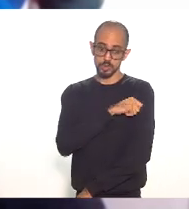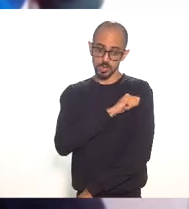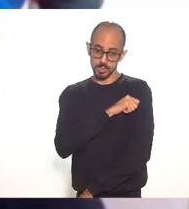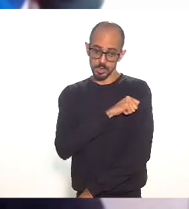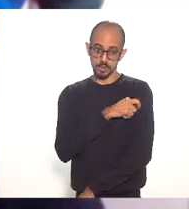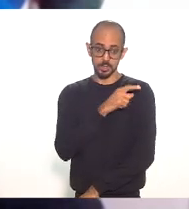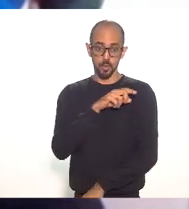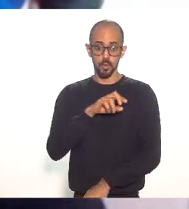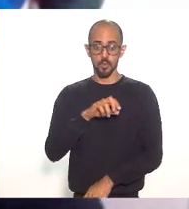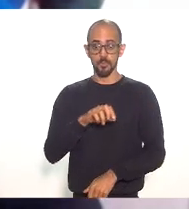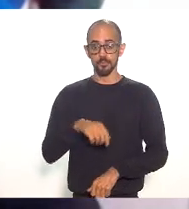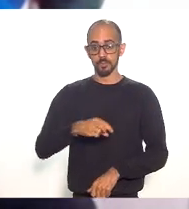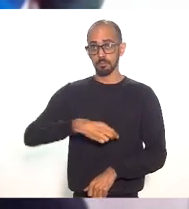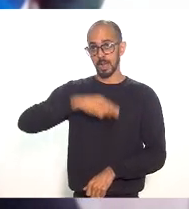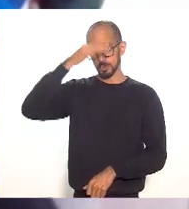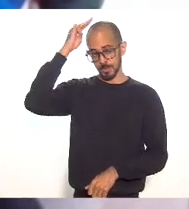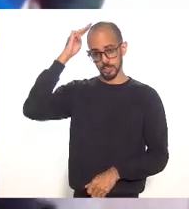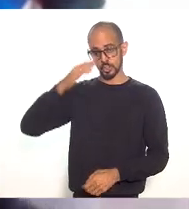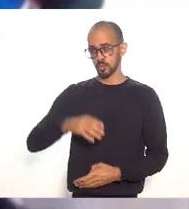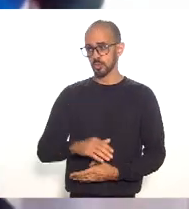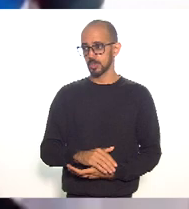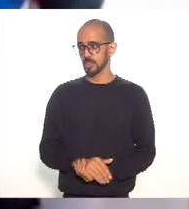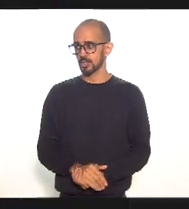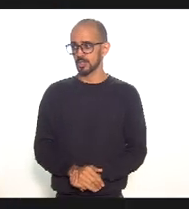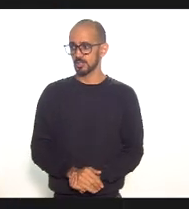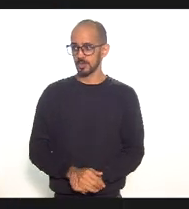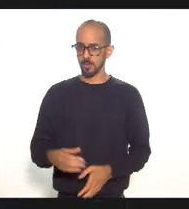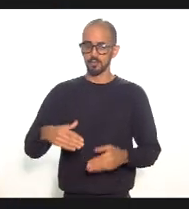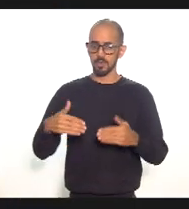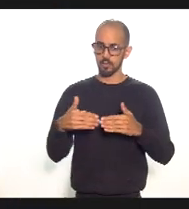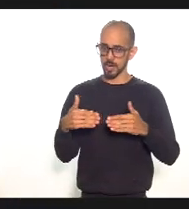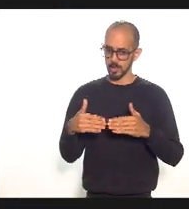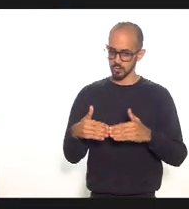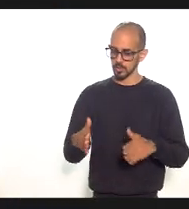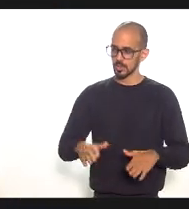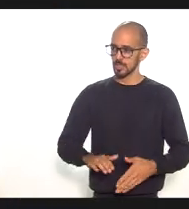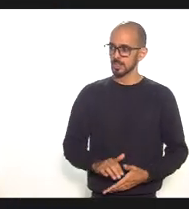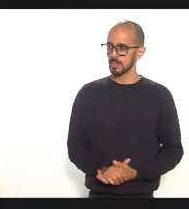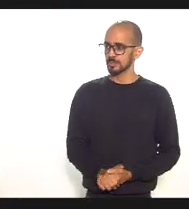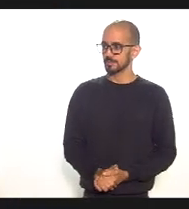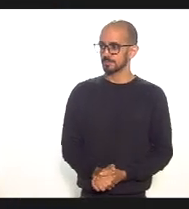Bacelar. Deputado Márcio Pacheco. Favorável, presidente.